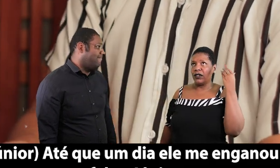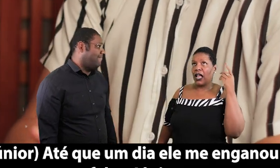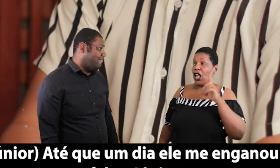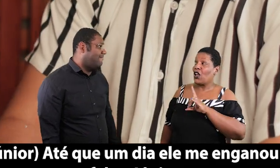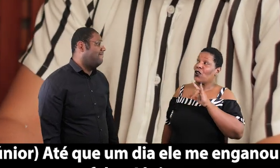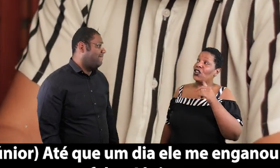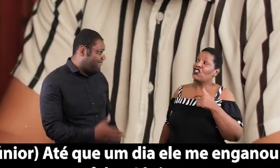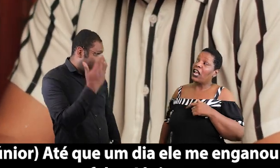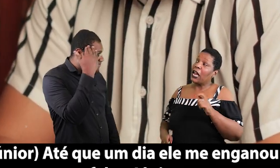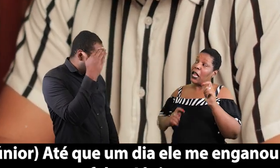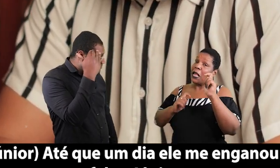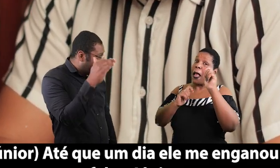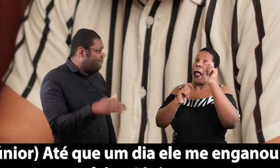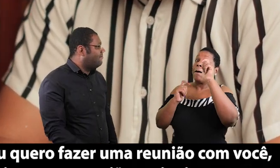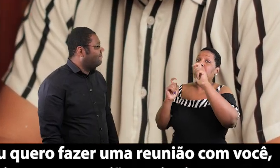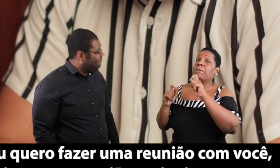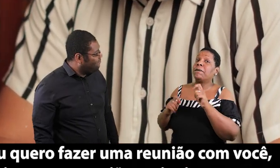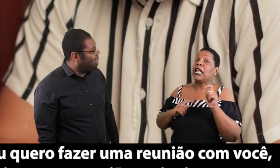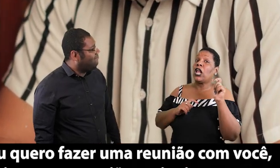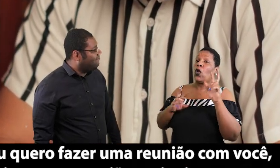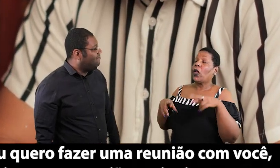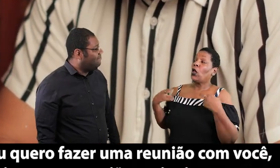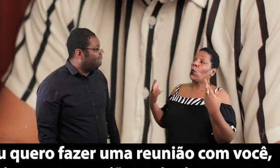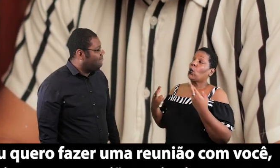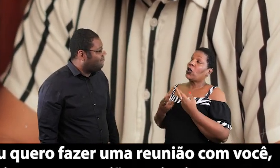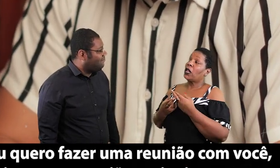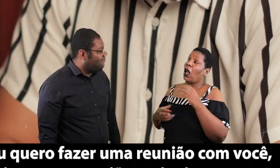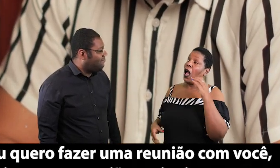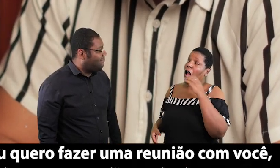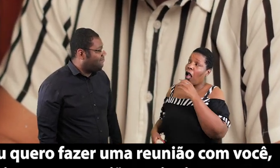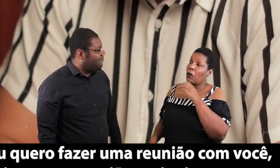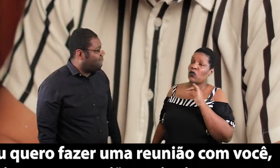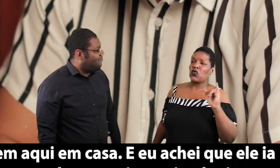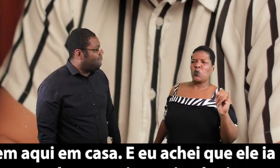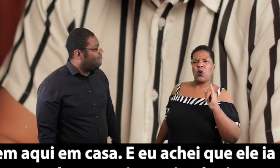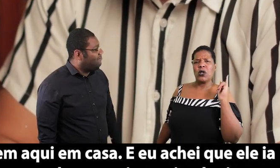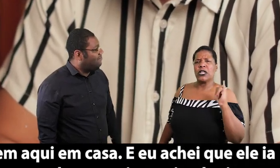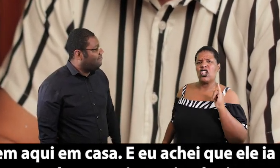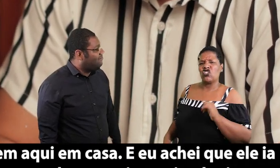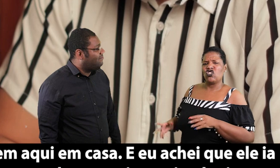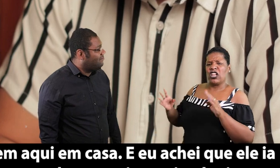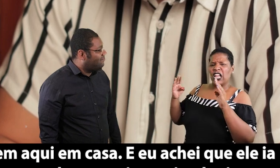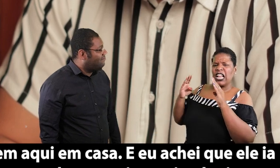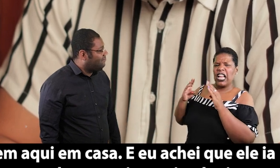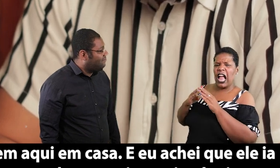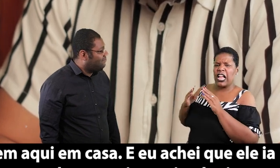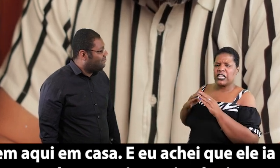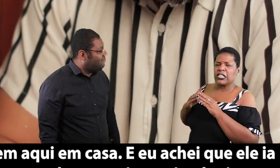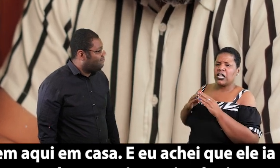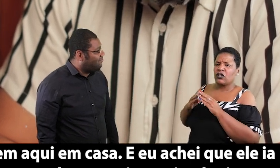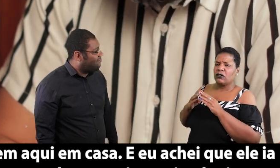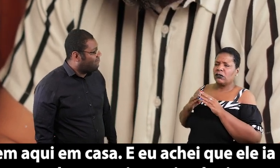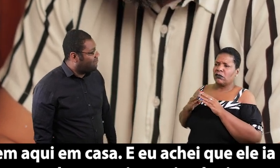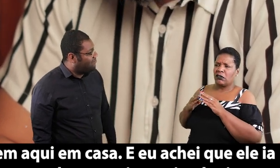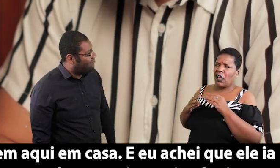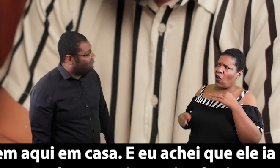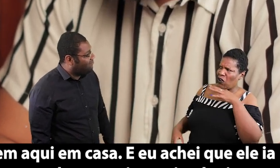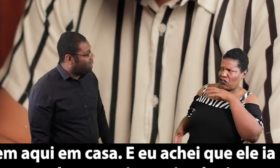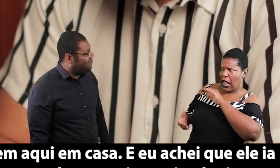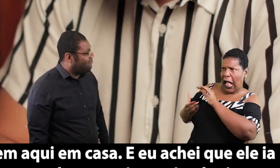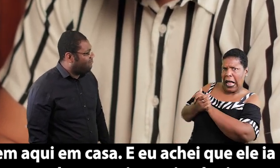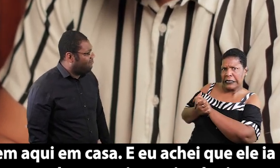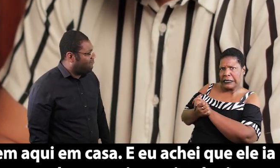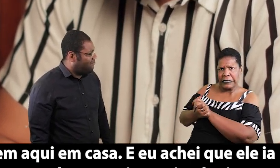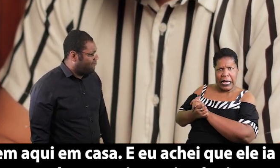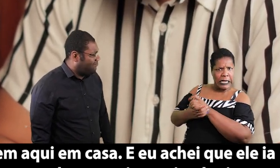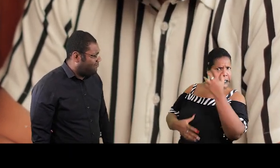ele me enganou. Ele falou, Júnior, eu quero fazer uma reunião com você. Vai ser uma reunião muito importante. Vem aqui em casa. E eu achei que ele ia casar,